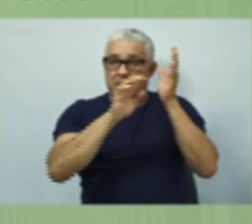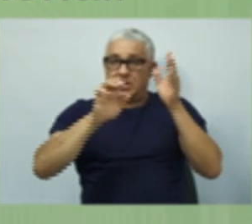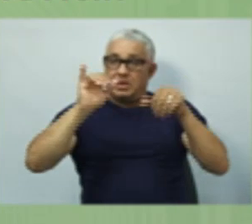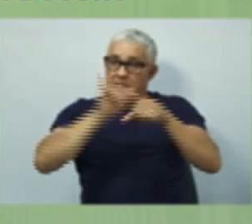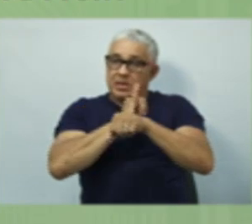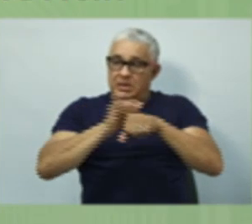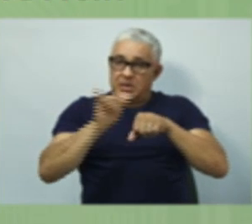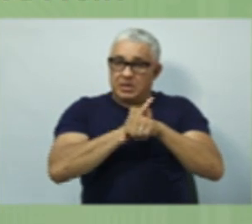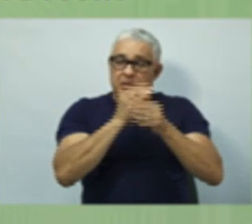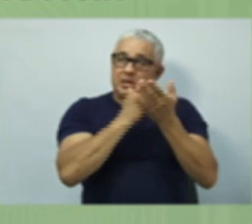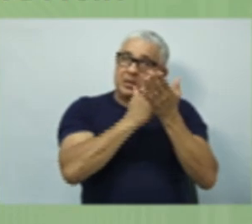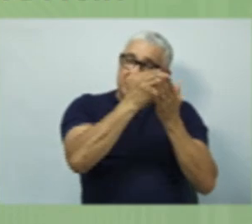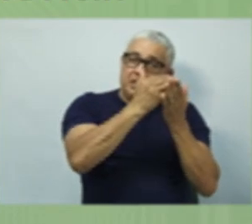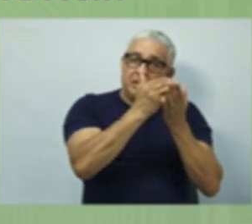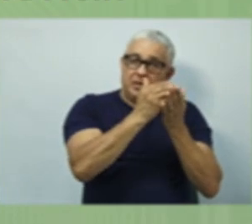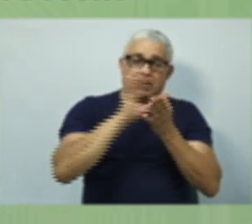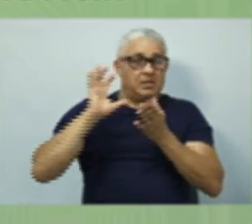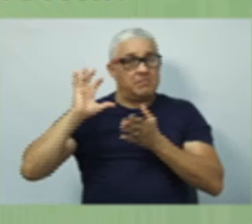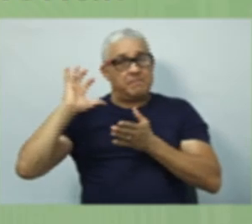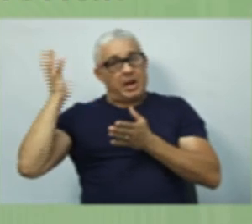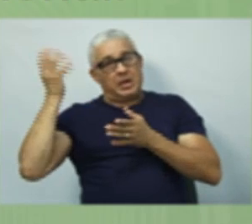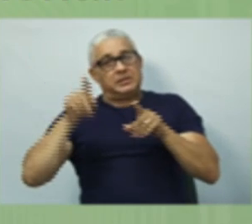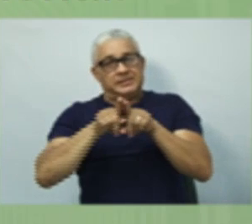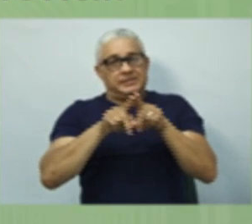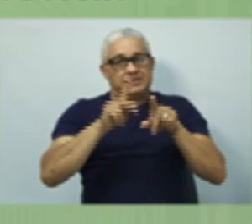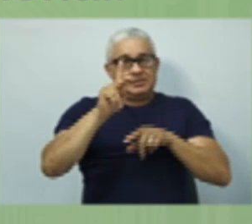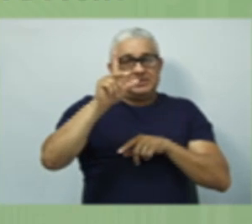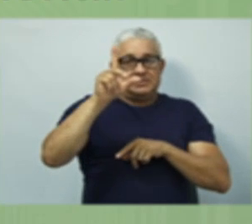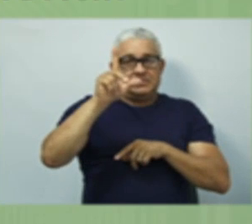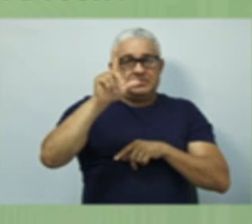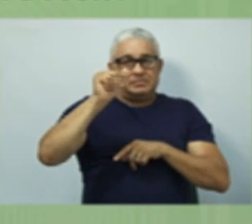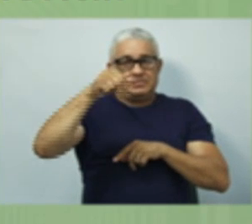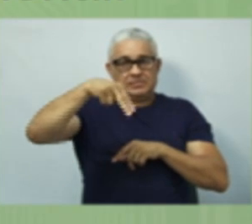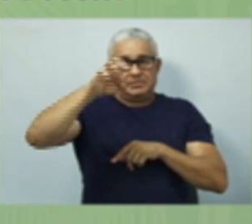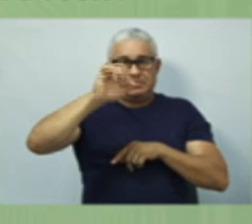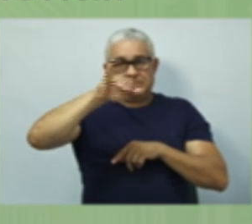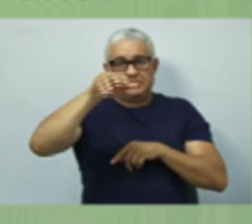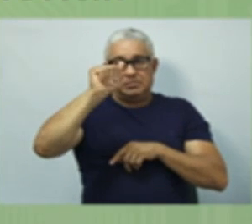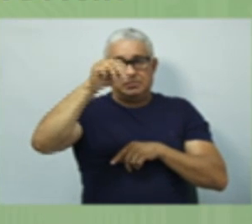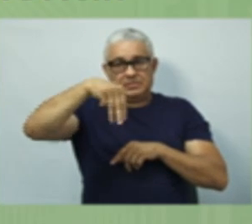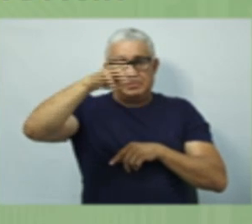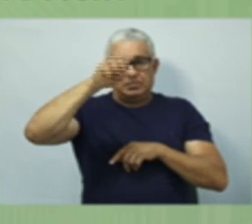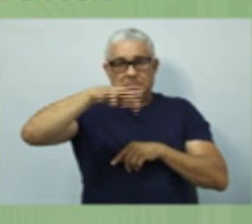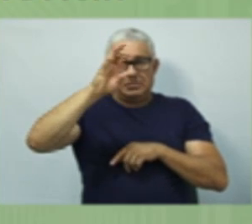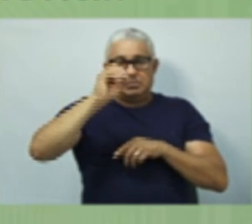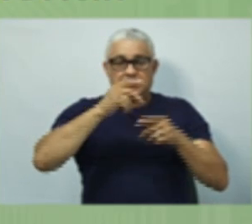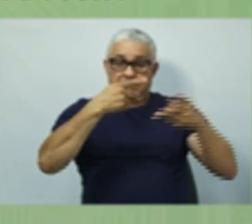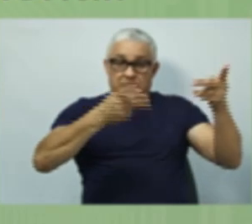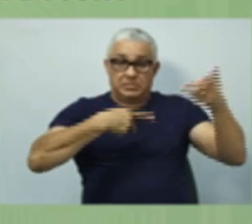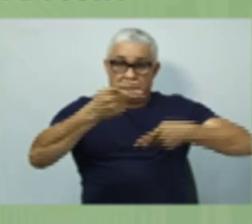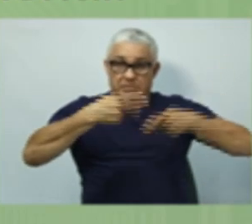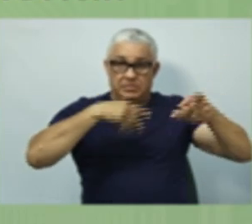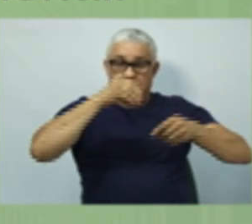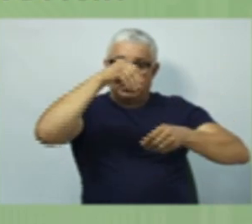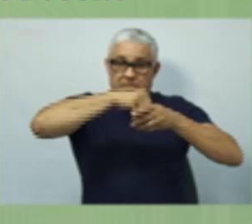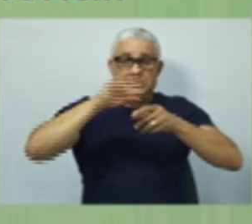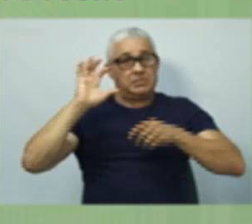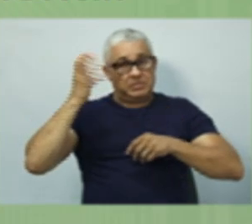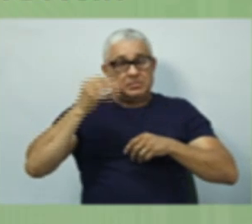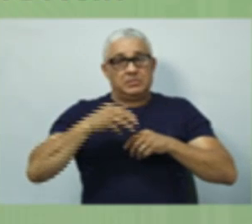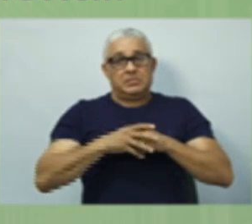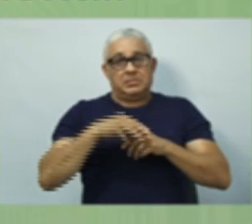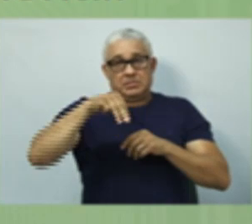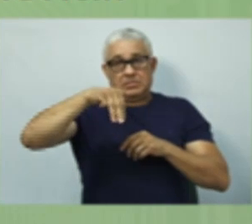desde a questão das decisões e do planejamento, que geralmente é definido a